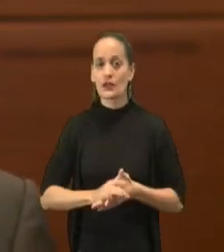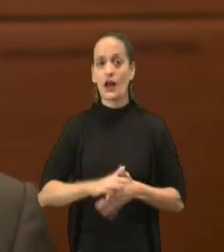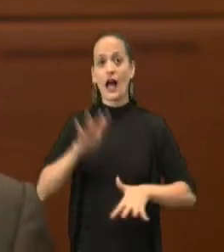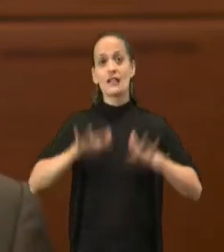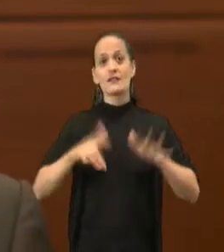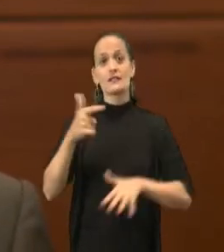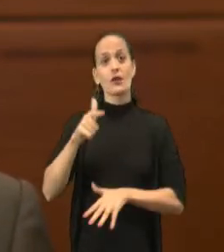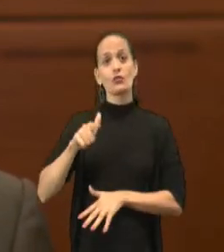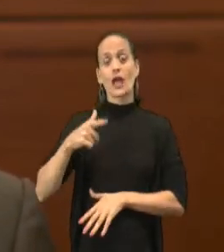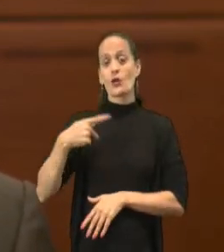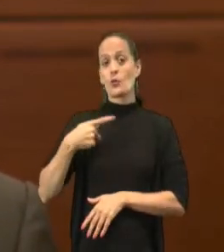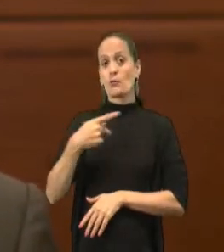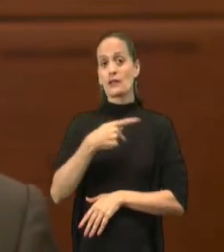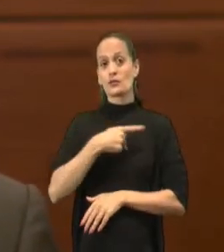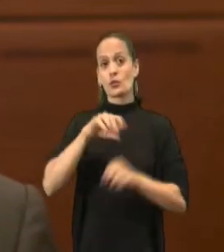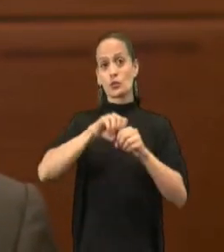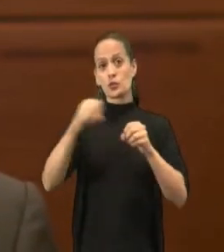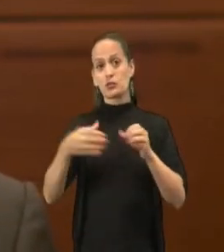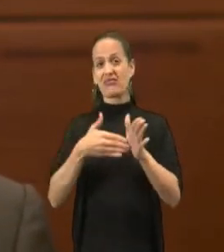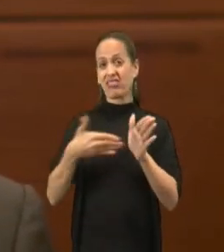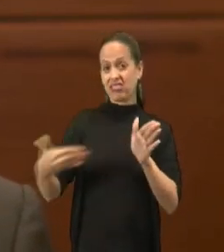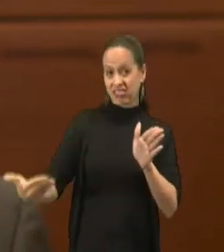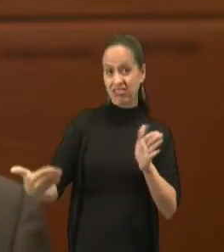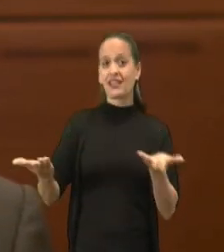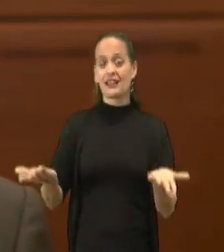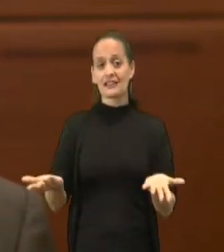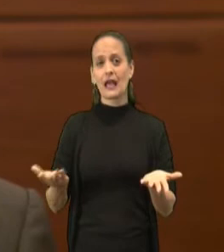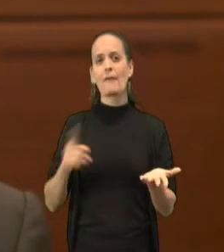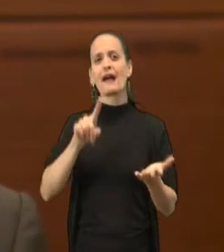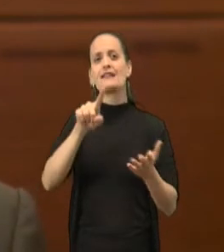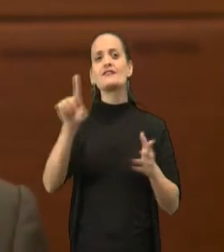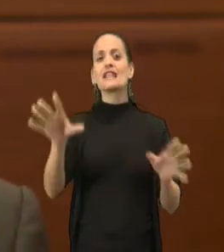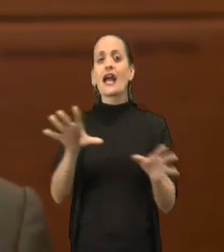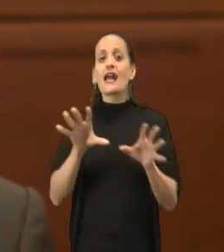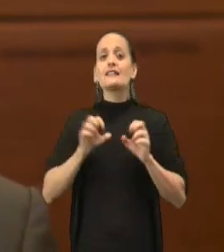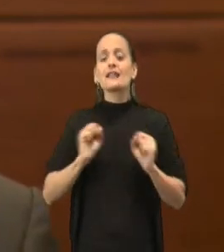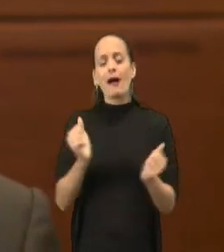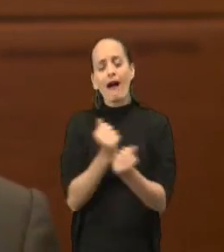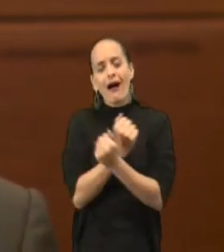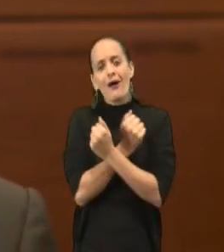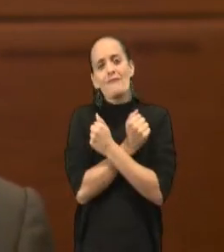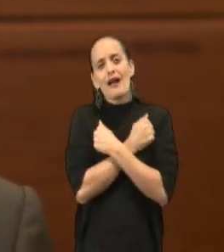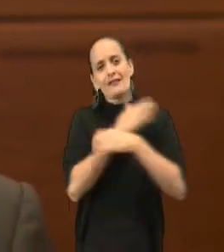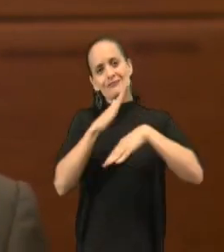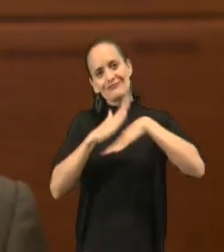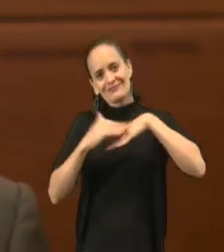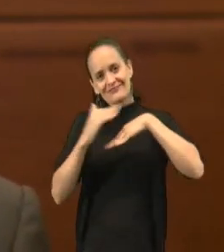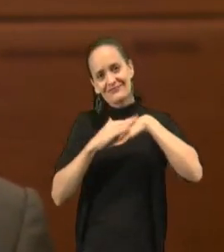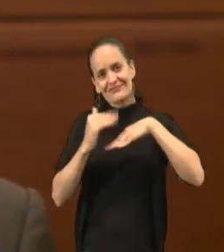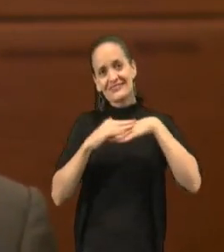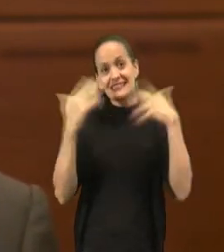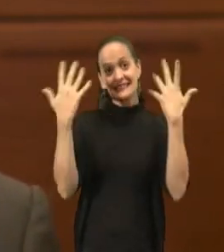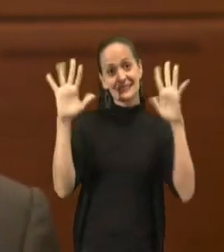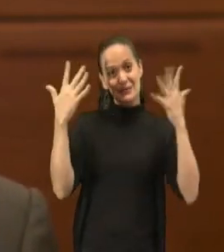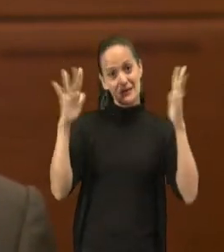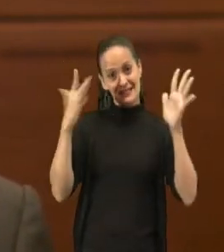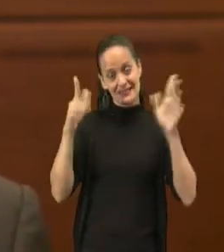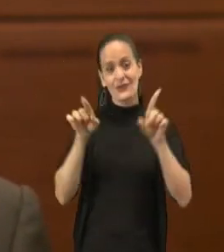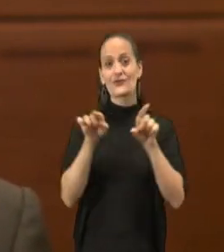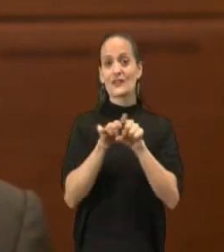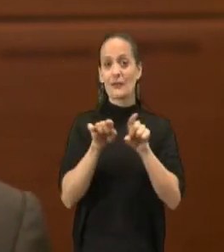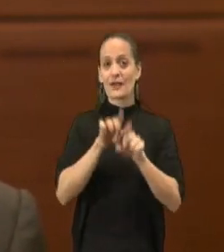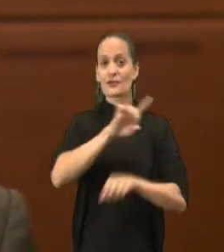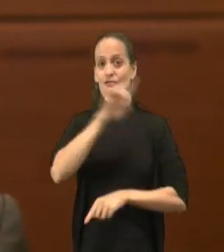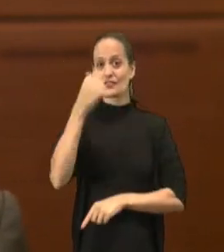neste tempo, receba o nosso carinho, o nosso abraço caloroso, receba também as nossas homenagens a você, que tanto